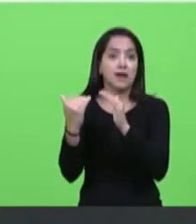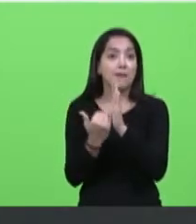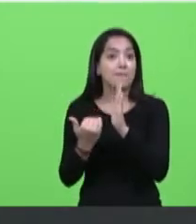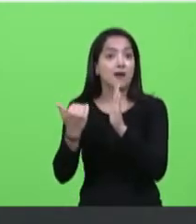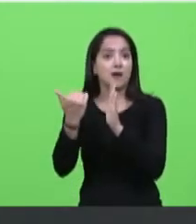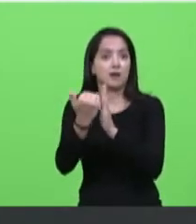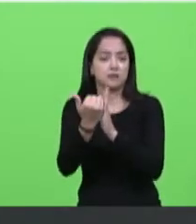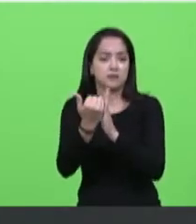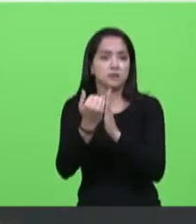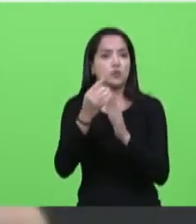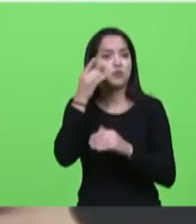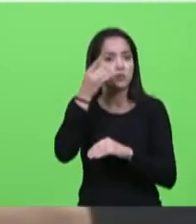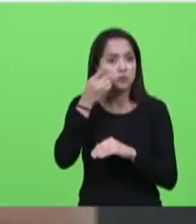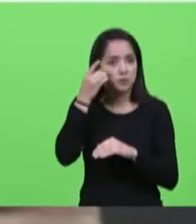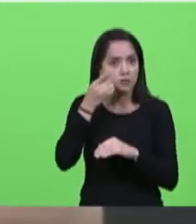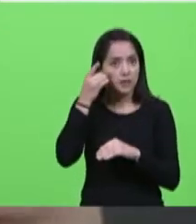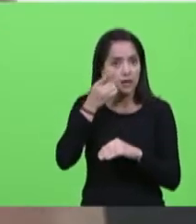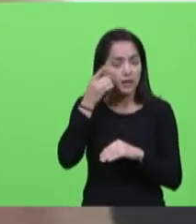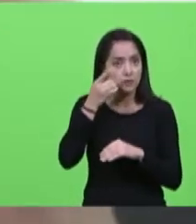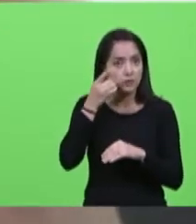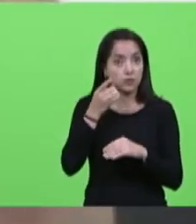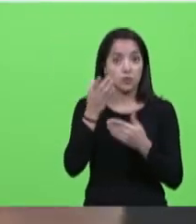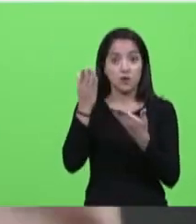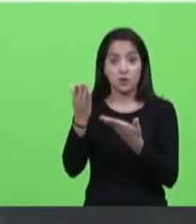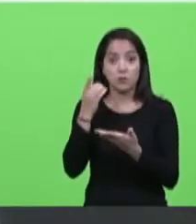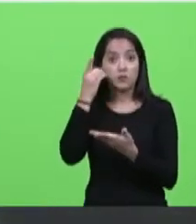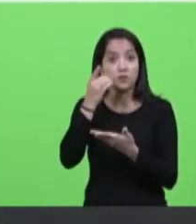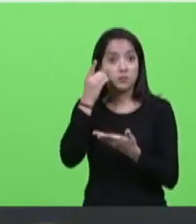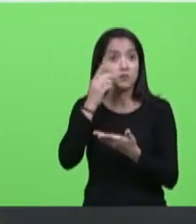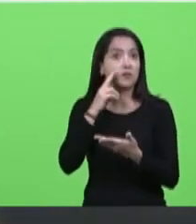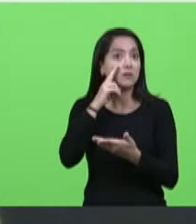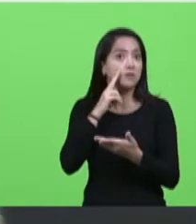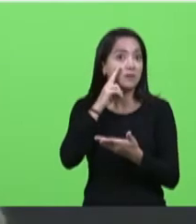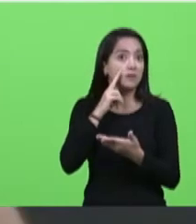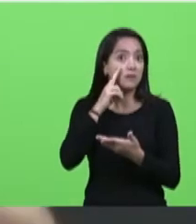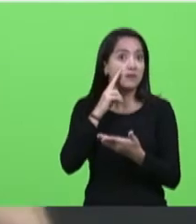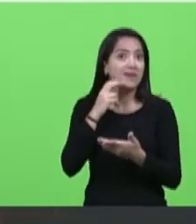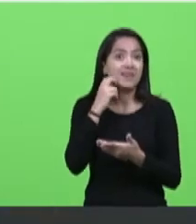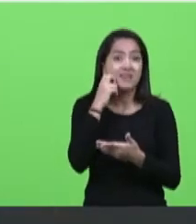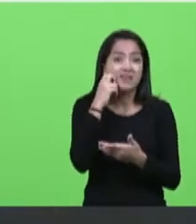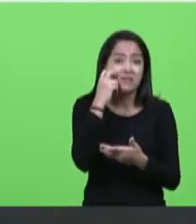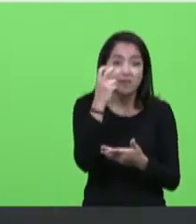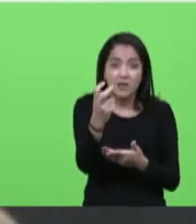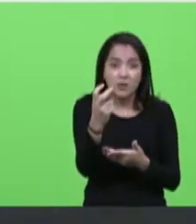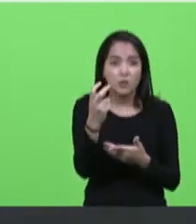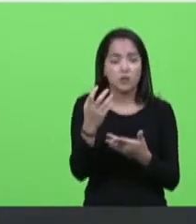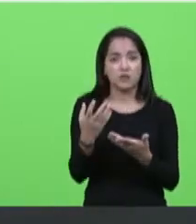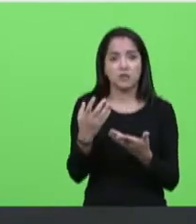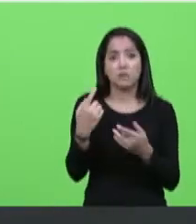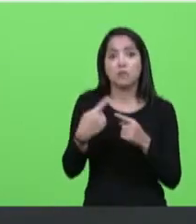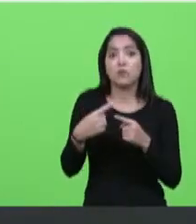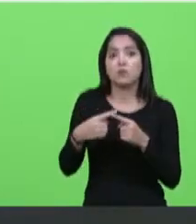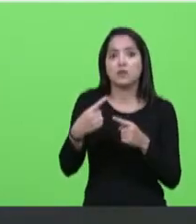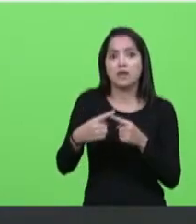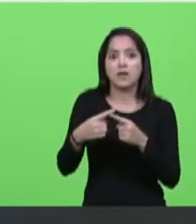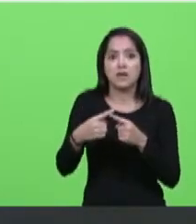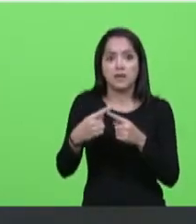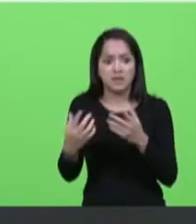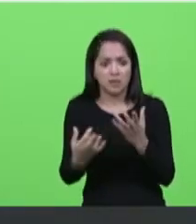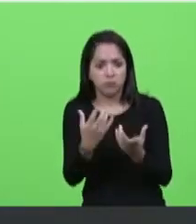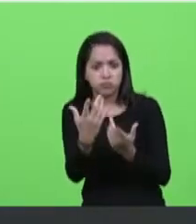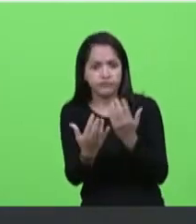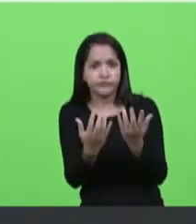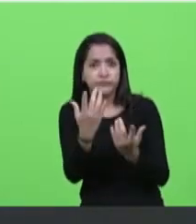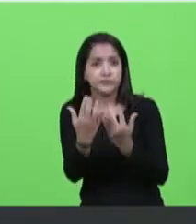parlamentar, o deputado Ivan Nats envergonha essa casa, porque ele quer fazer um circo dessa situação que é o Covid e é